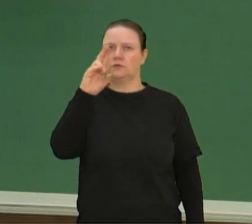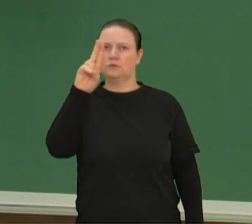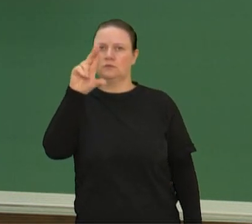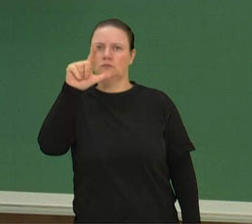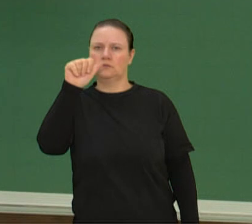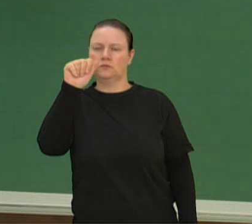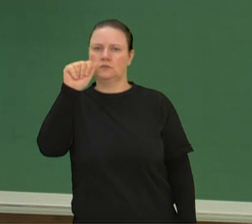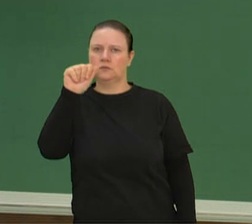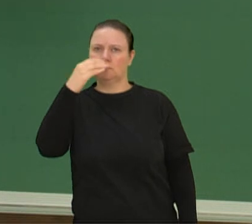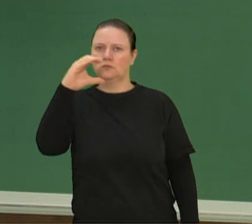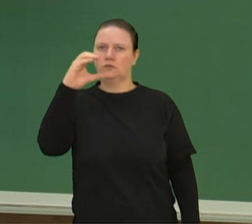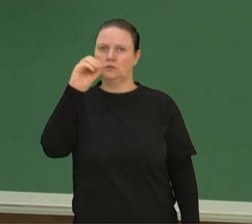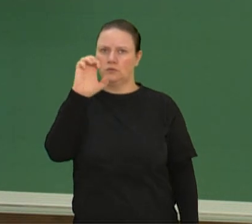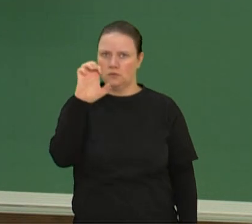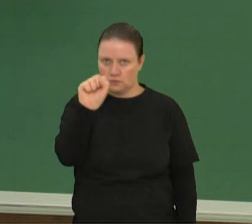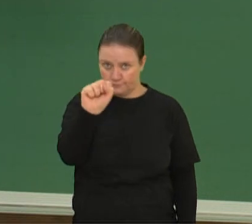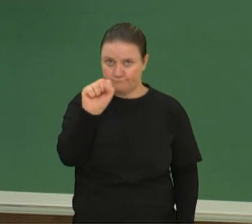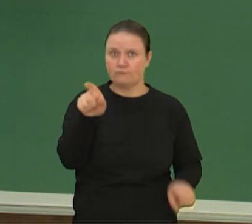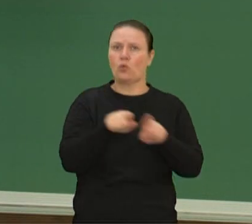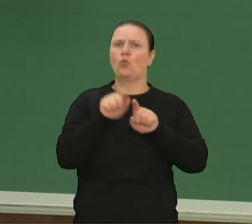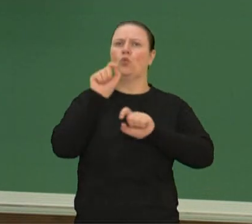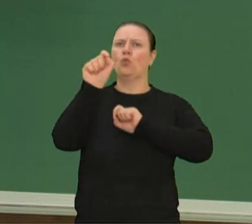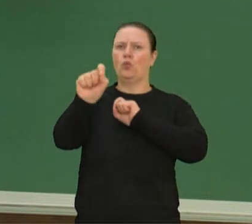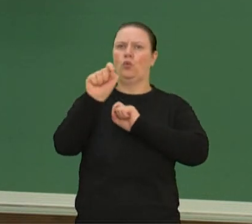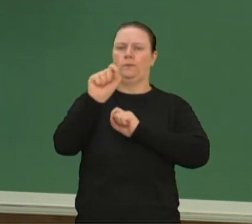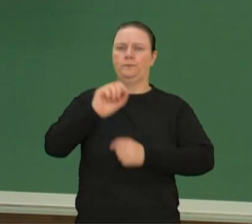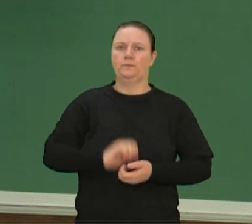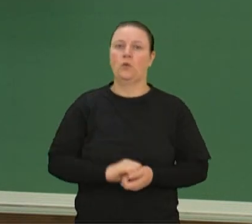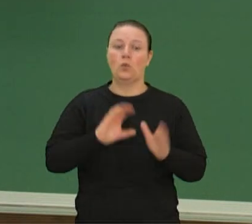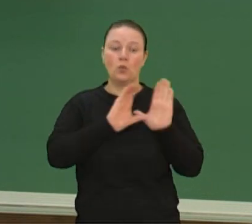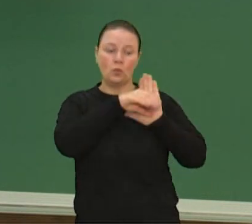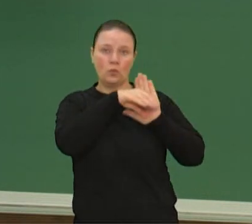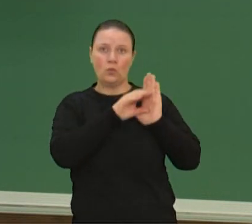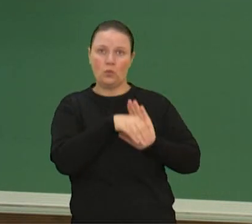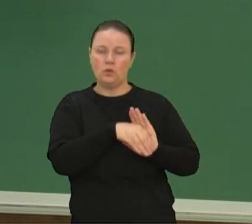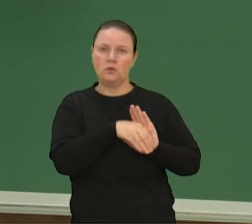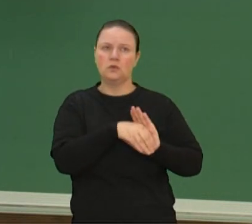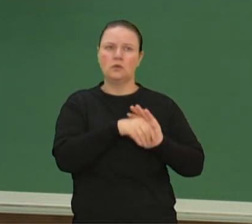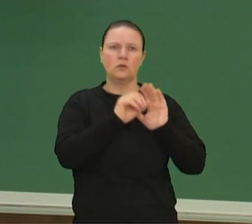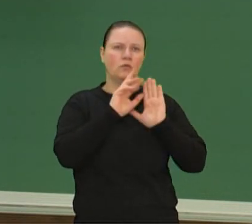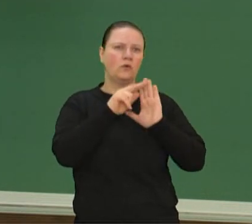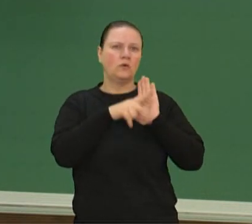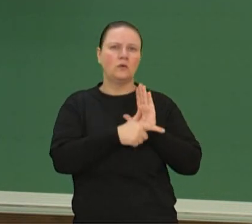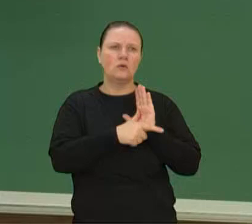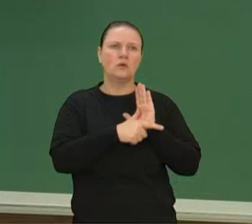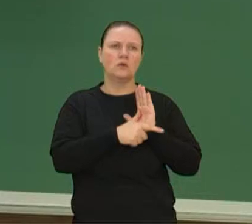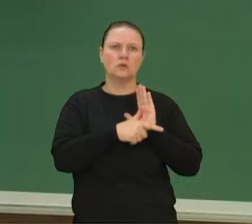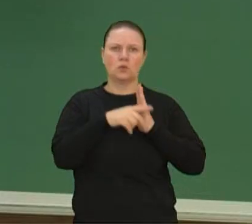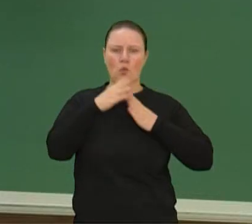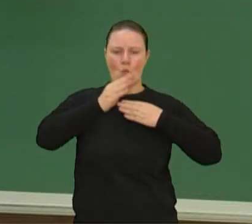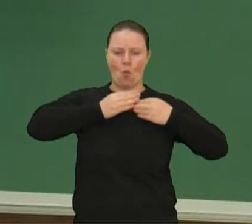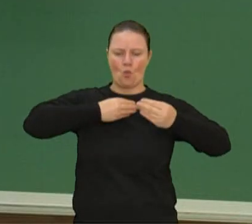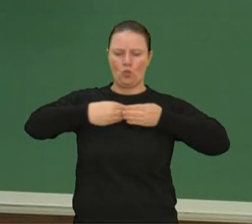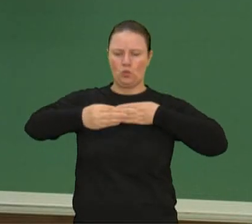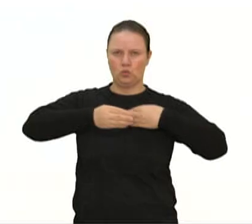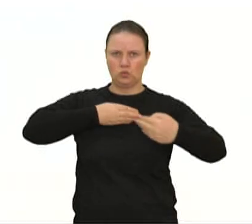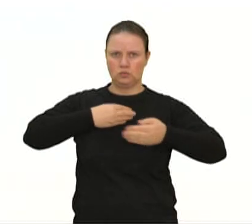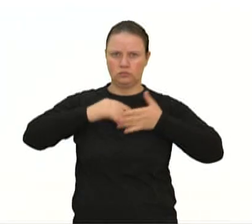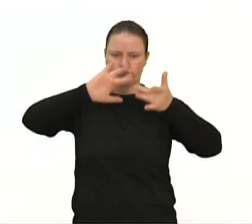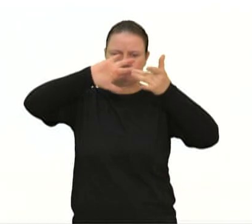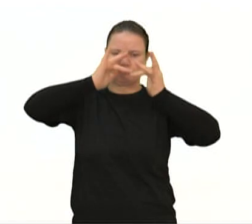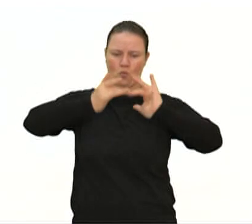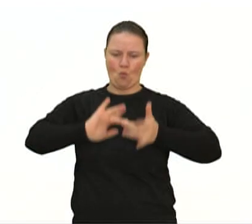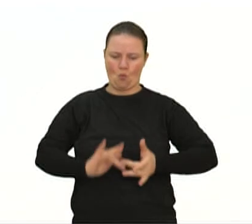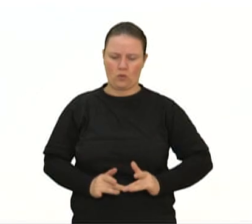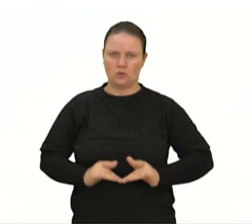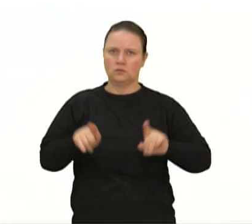termos um entendimento sobre as articulações. Então, um conceito, conjunto de elementos rígidos e flexíveis que conectam duas ou